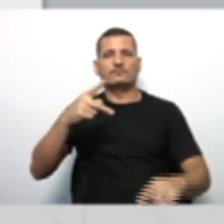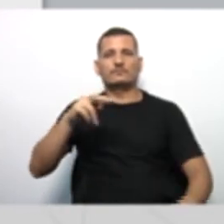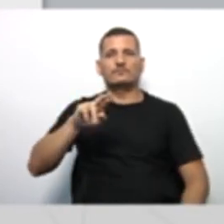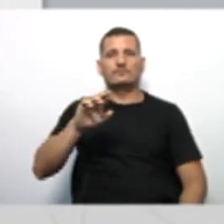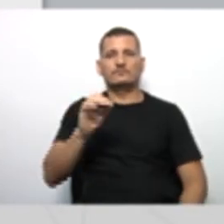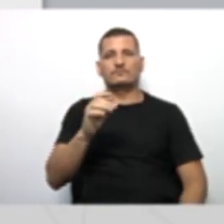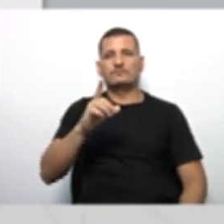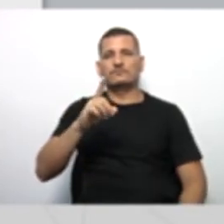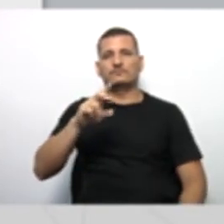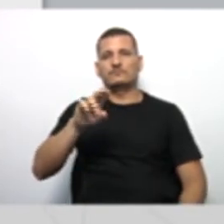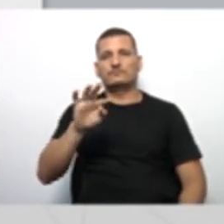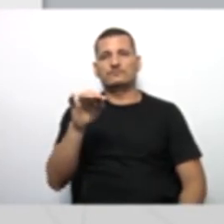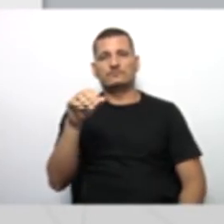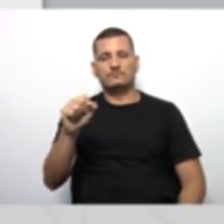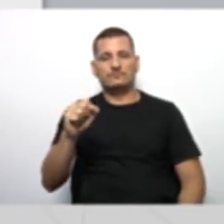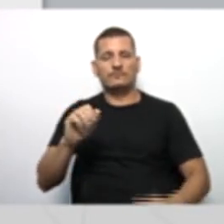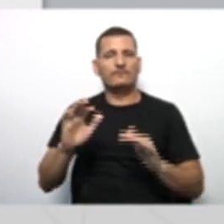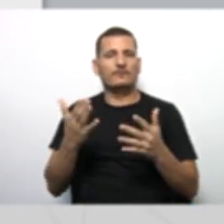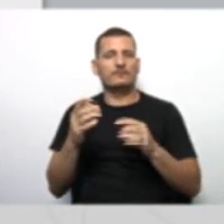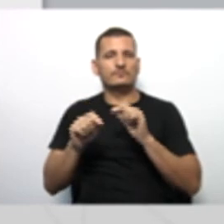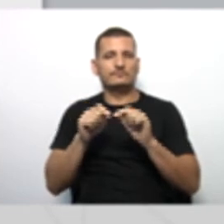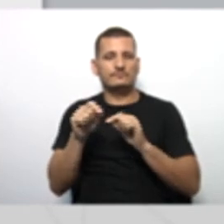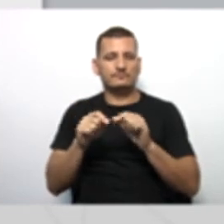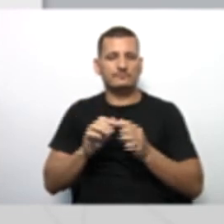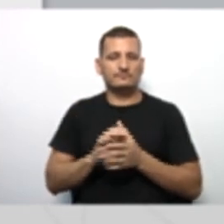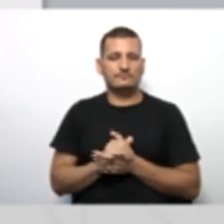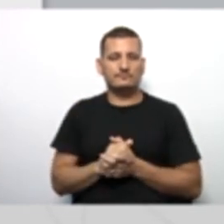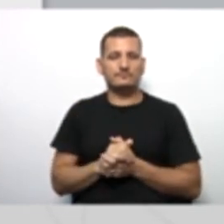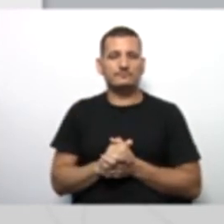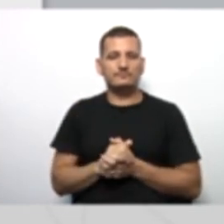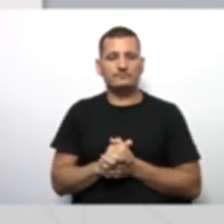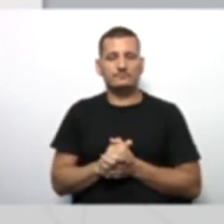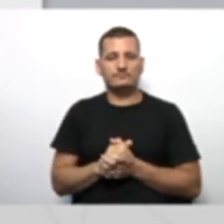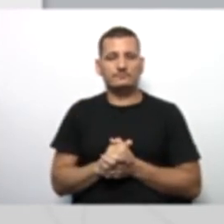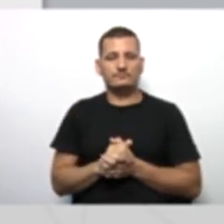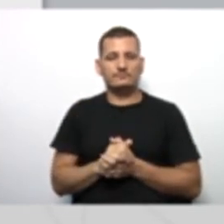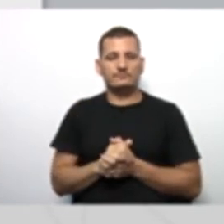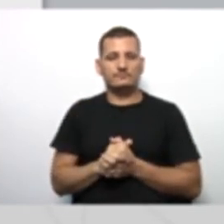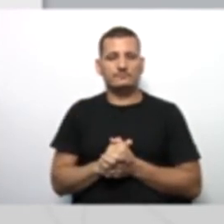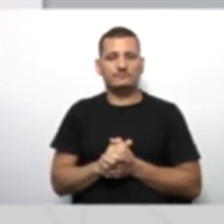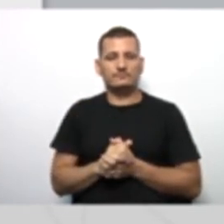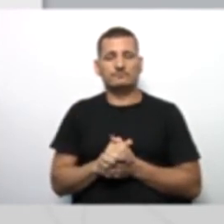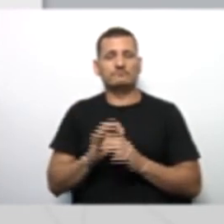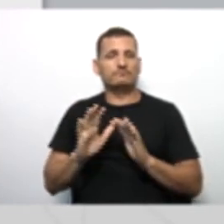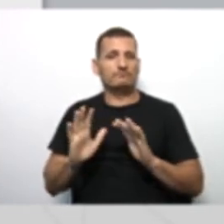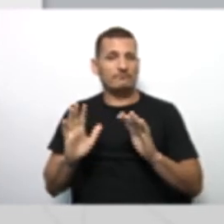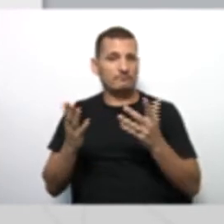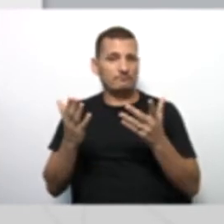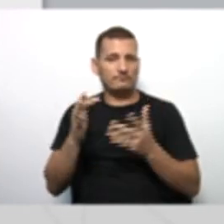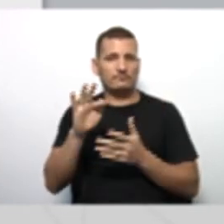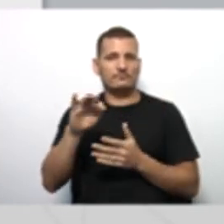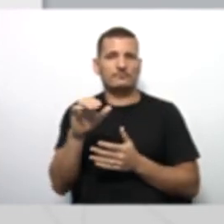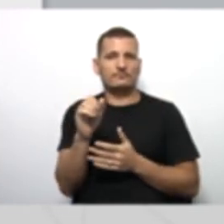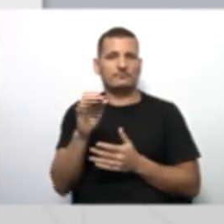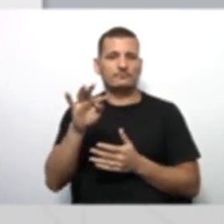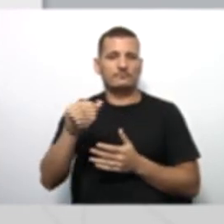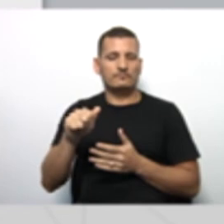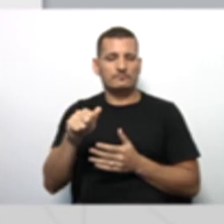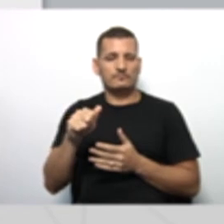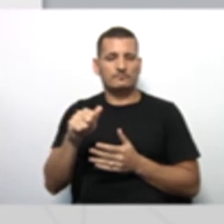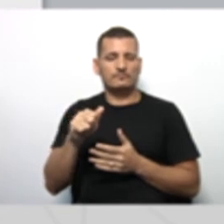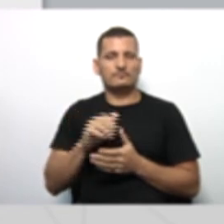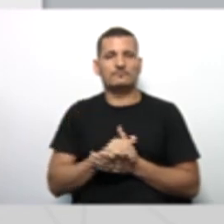os professores, toda essa jornada que a gente viveu aí ao longo do curso. Então vocês vão colar tudo isso nos papéis,